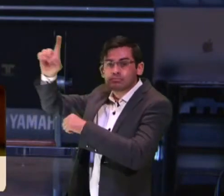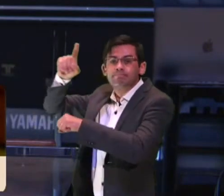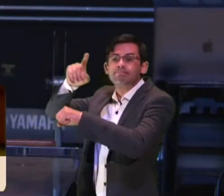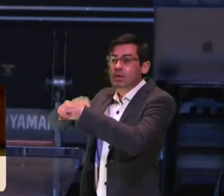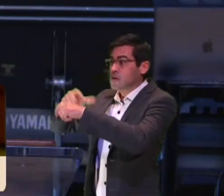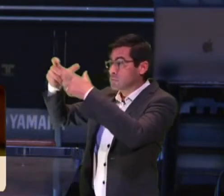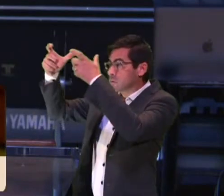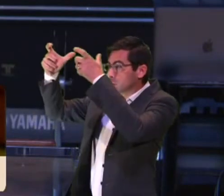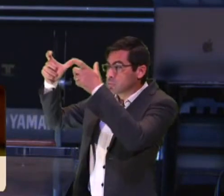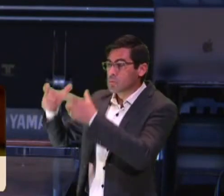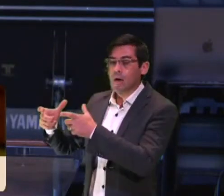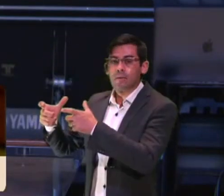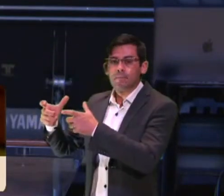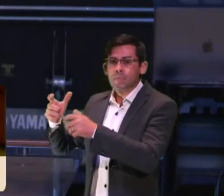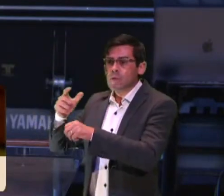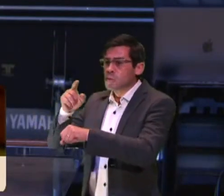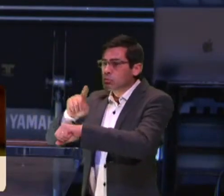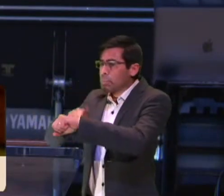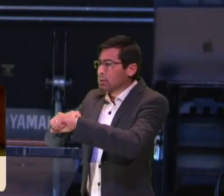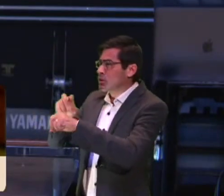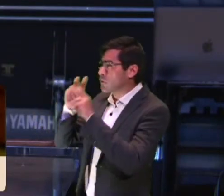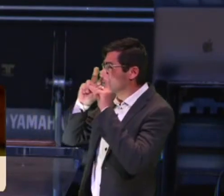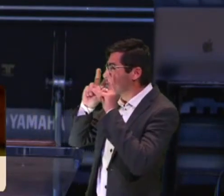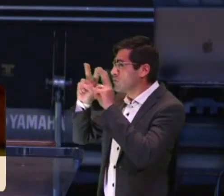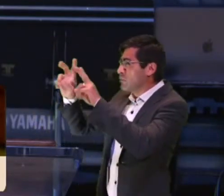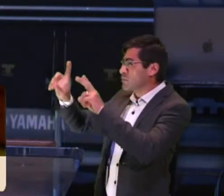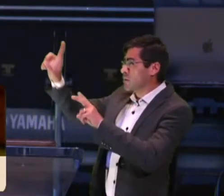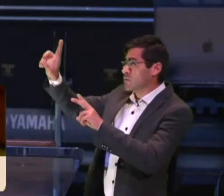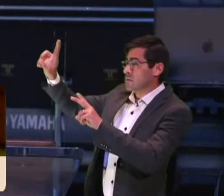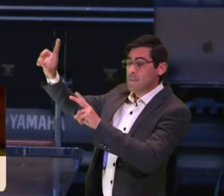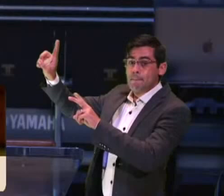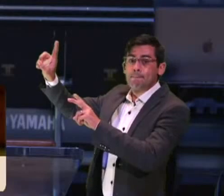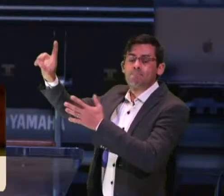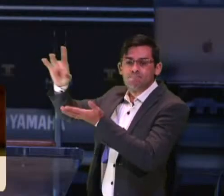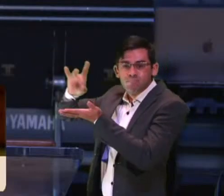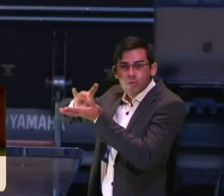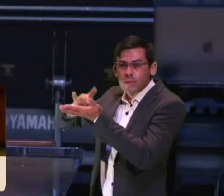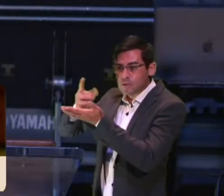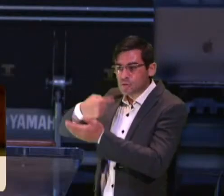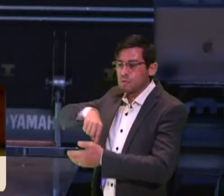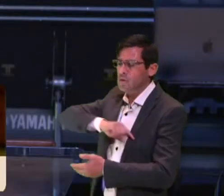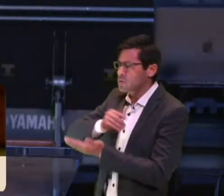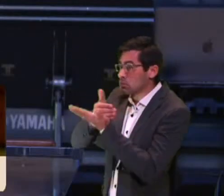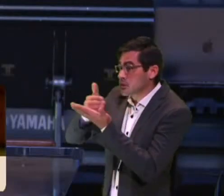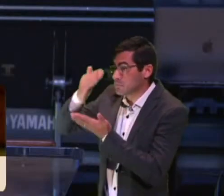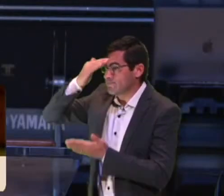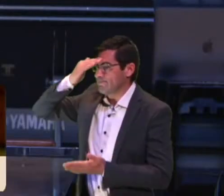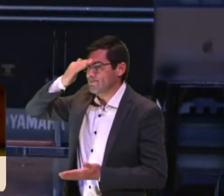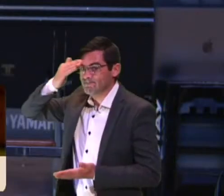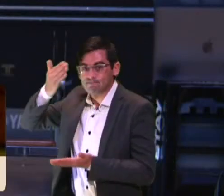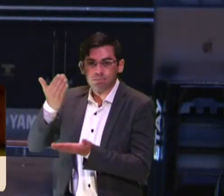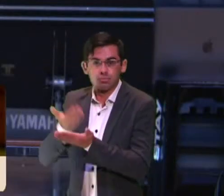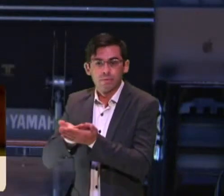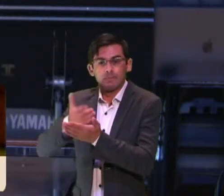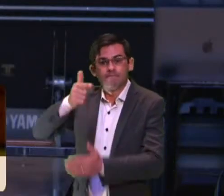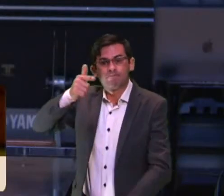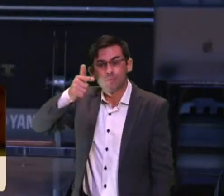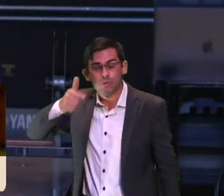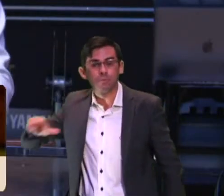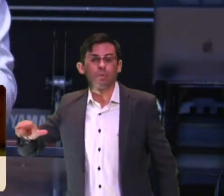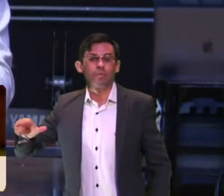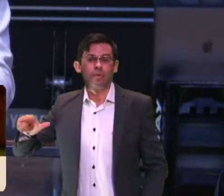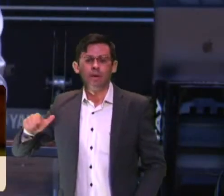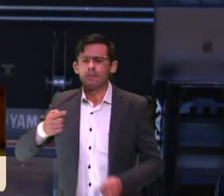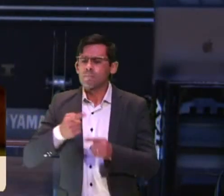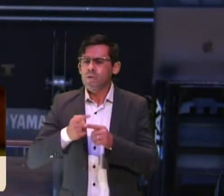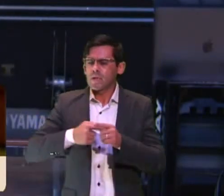lugar, quando vemos Deus deliberar, começamos a acreditar de novo. Eu creio